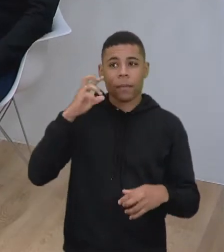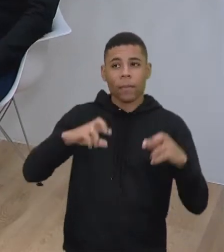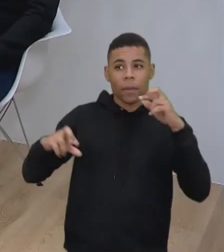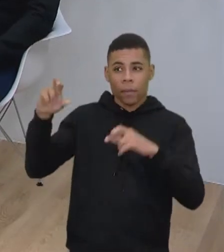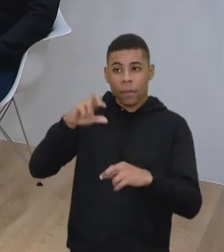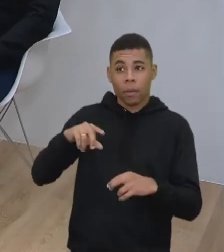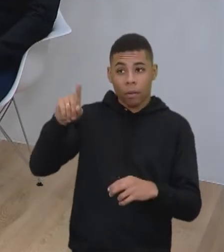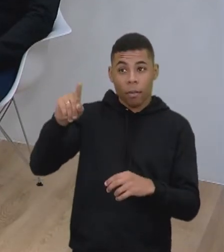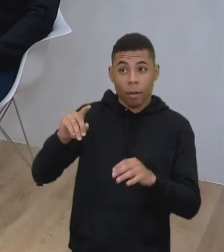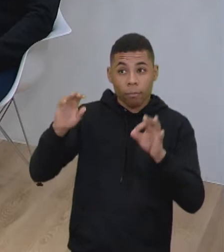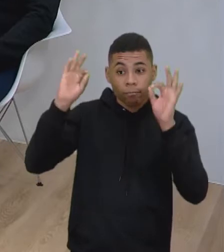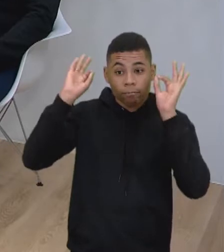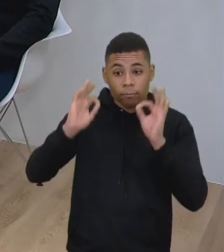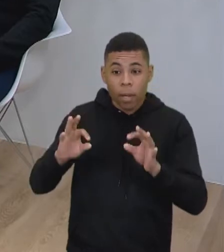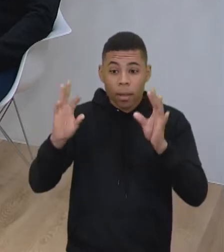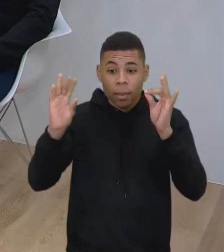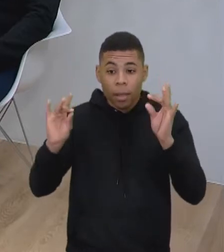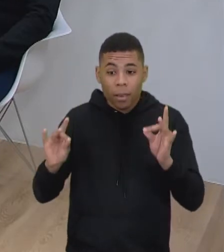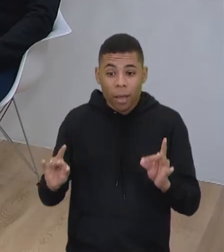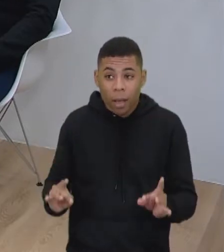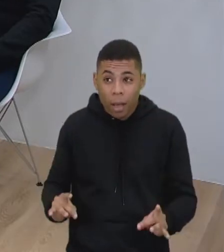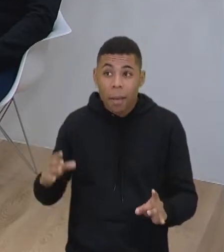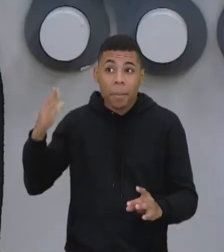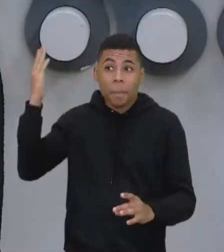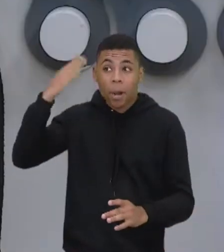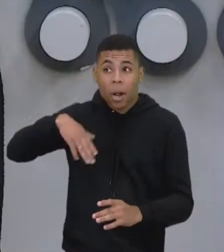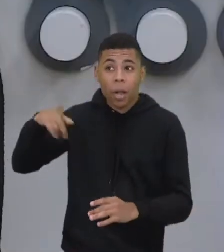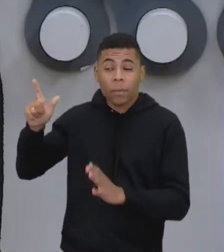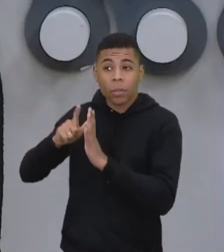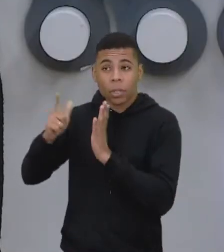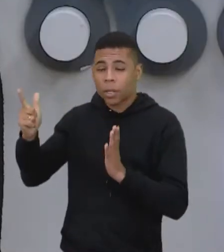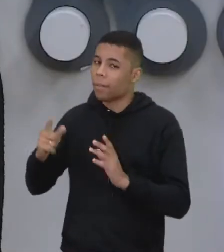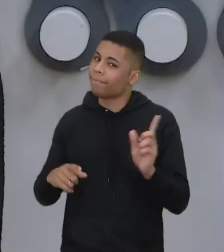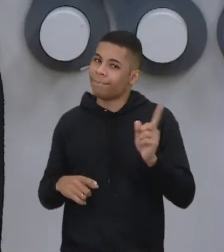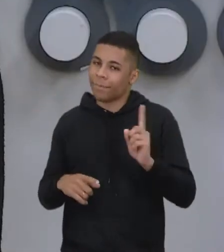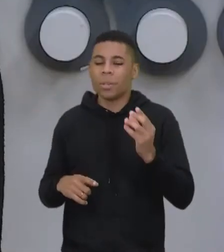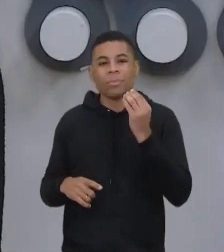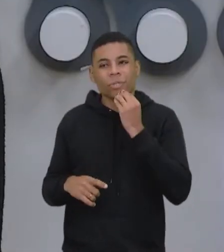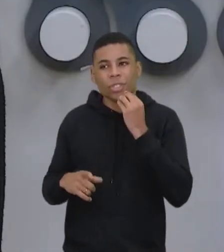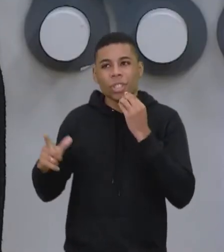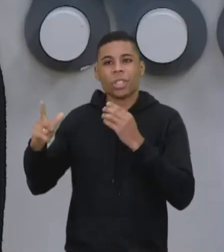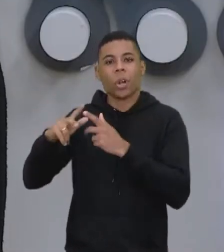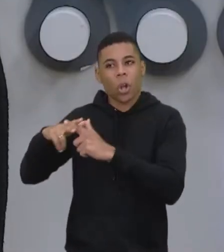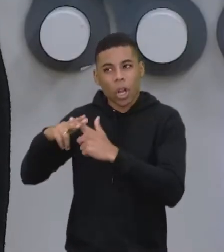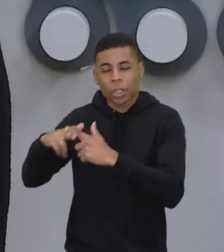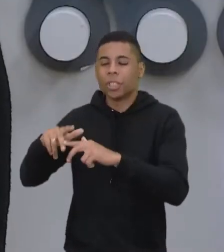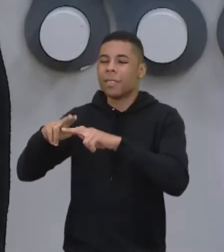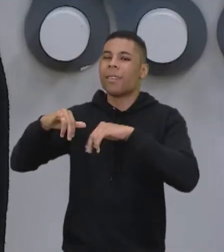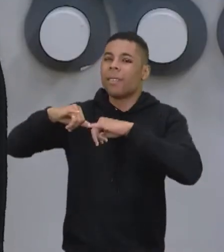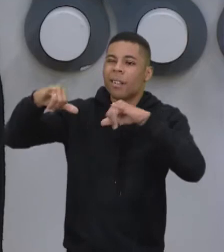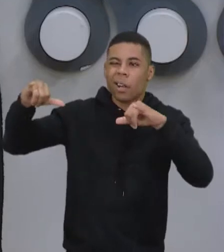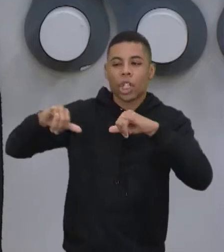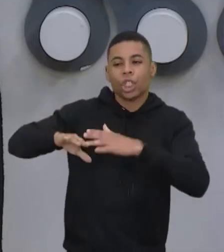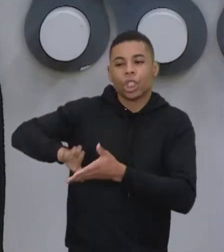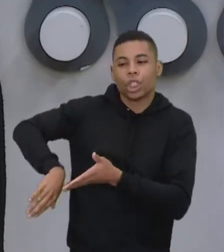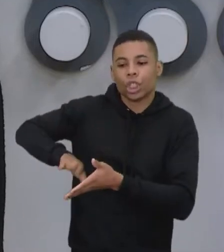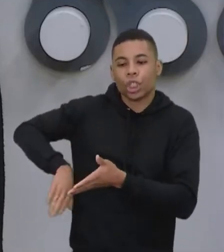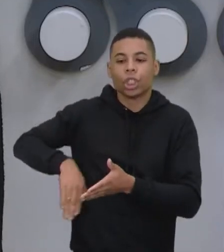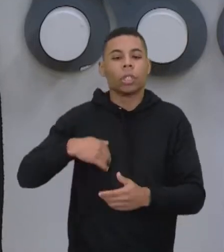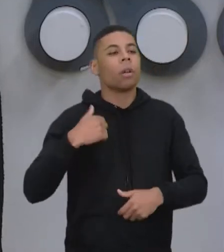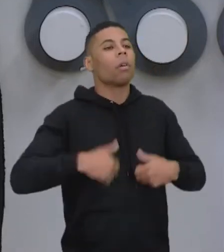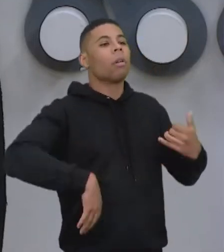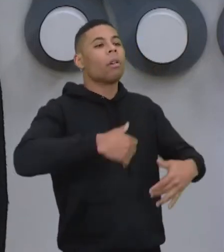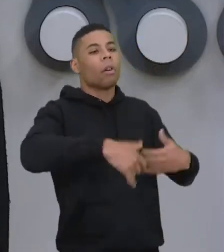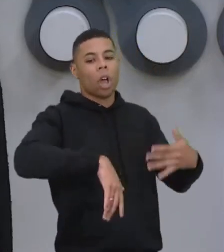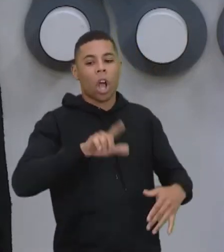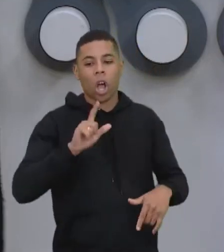que nem tudo é representado no jornalismo e que isso precisa ser corrigido. né? E que por isso que existem outras formas de se fazer jornalismo.